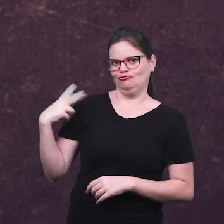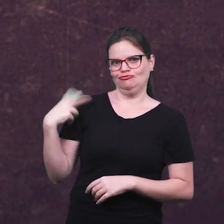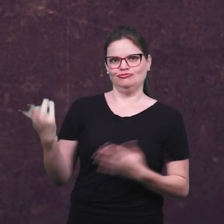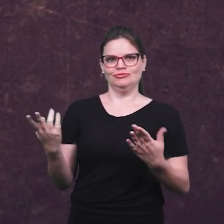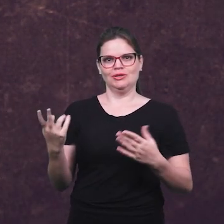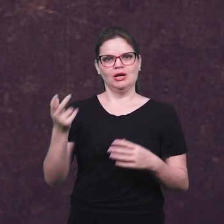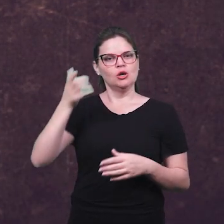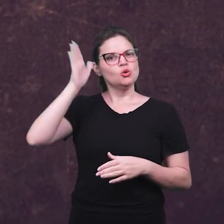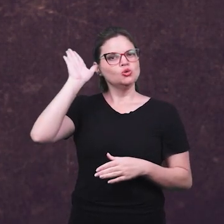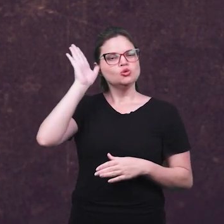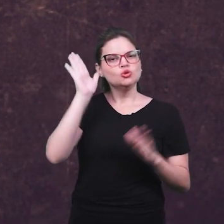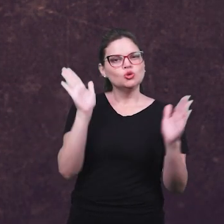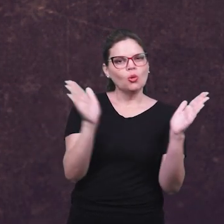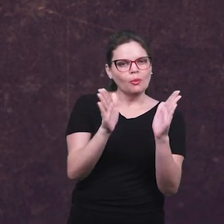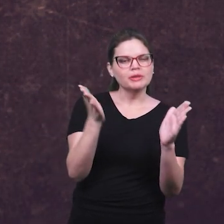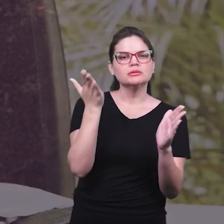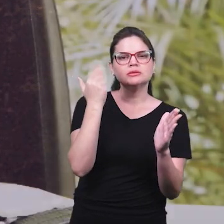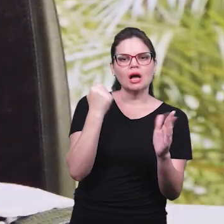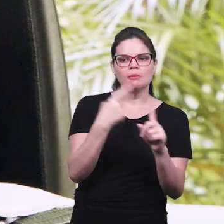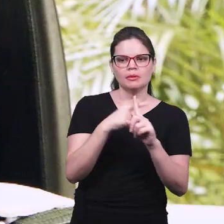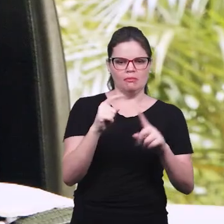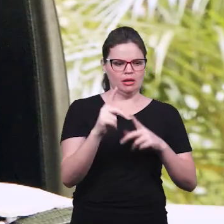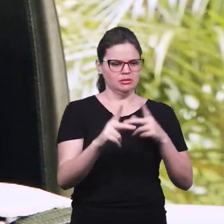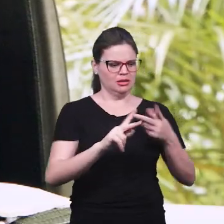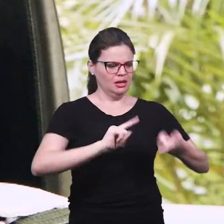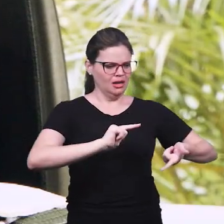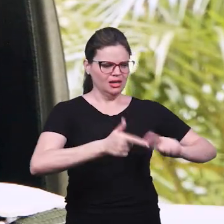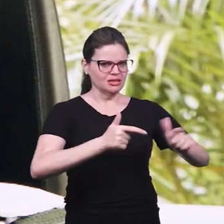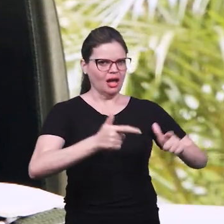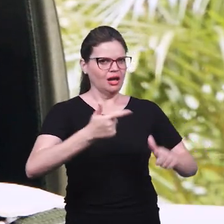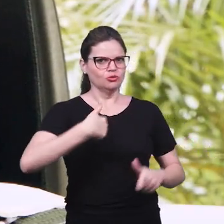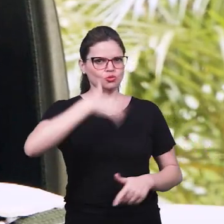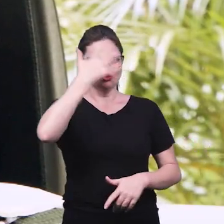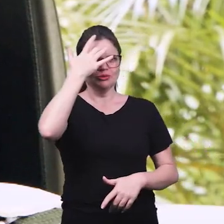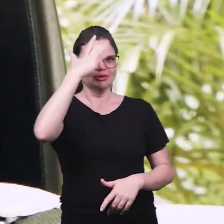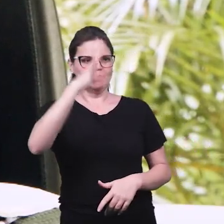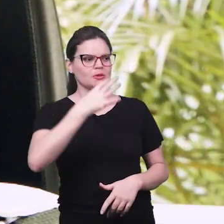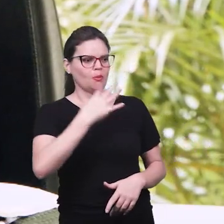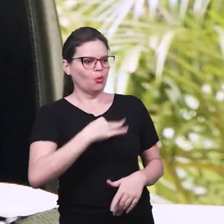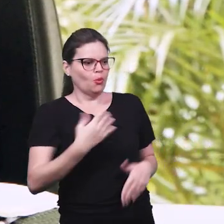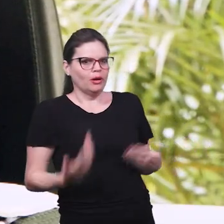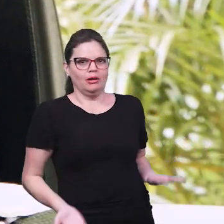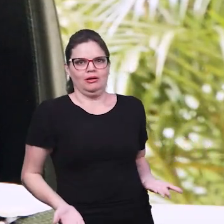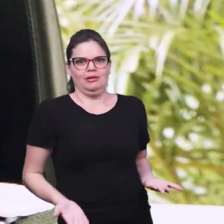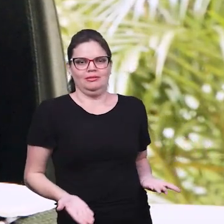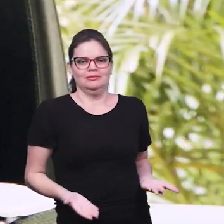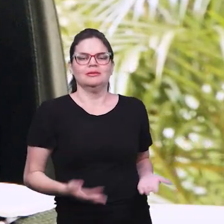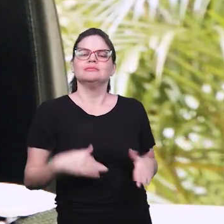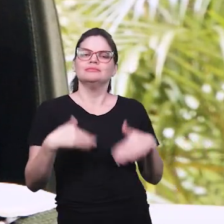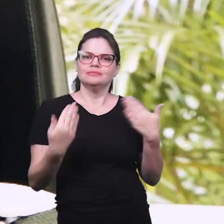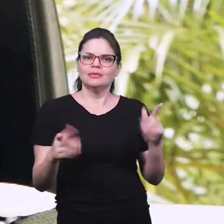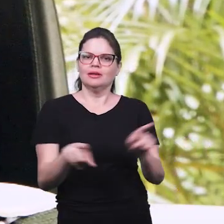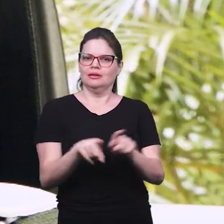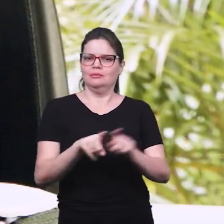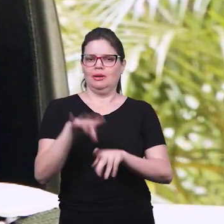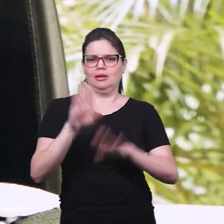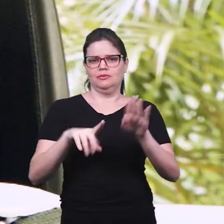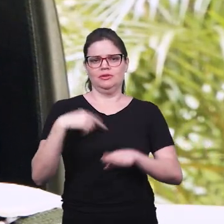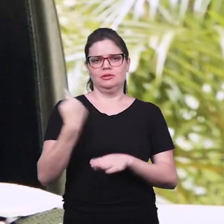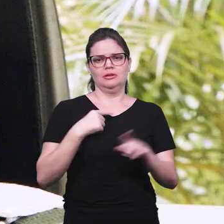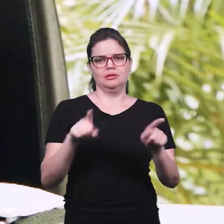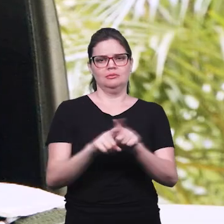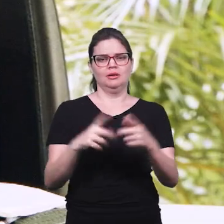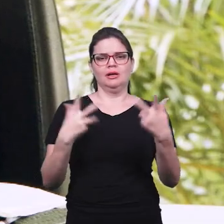não tem conhecimento, meu povo não me entende. Veja que a dificuldade de compreender o projeto de Deus ali, né? Às vezes isso acontece conosco também, nas nossas